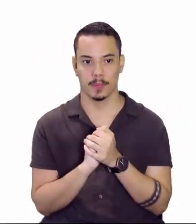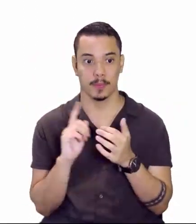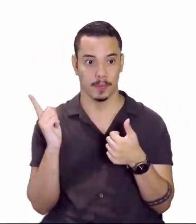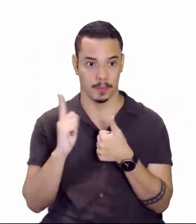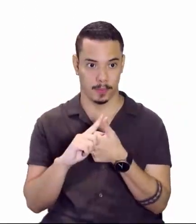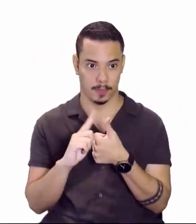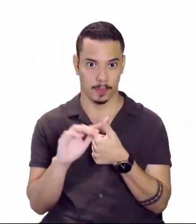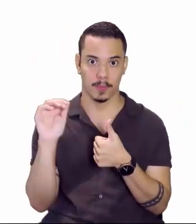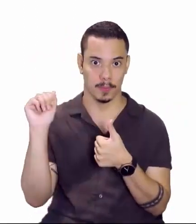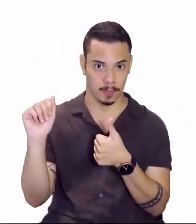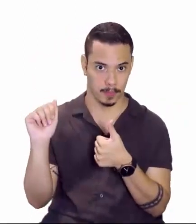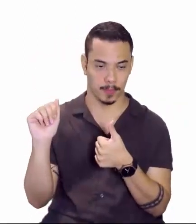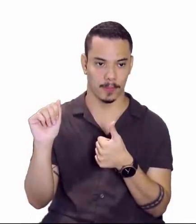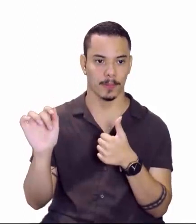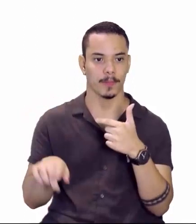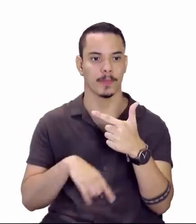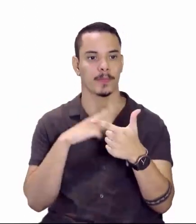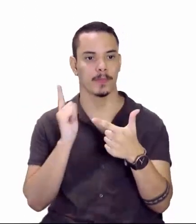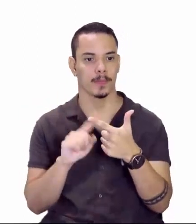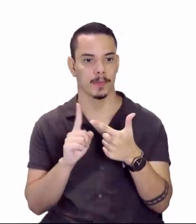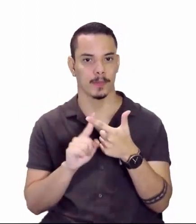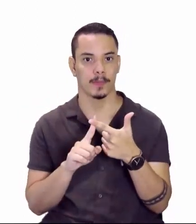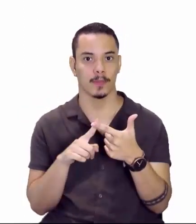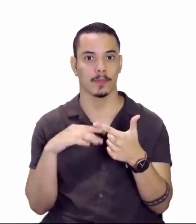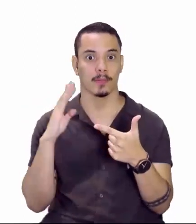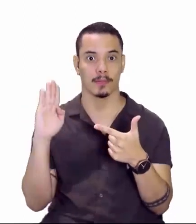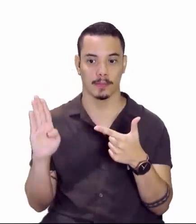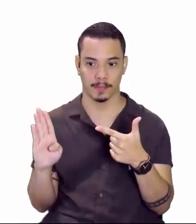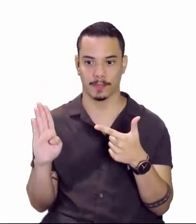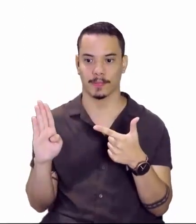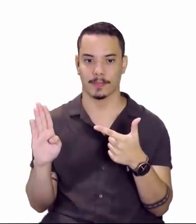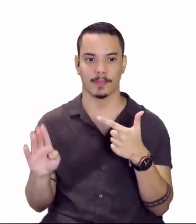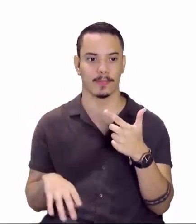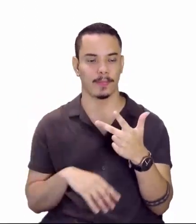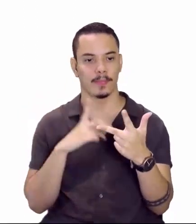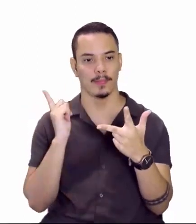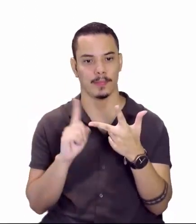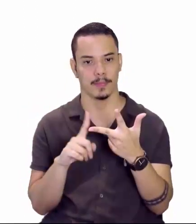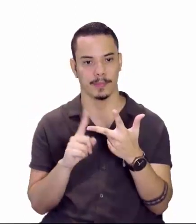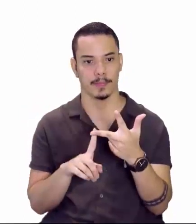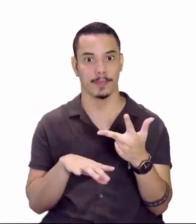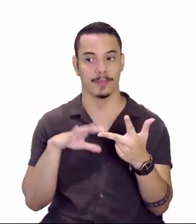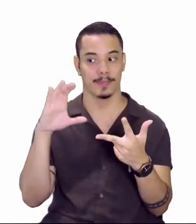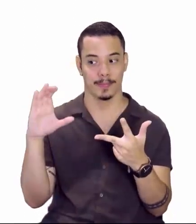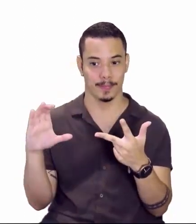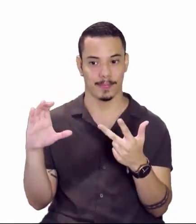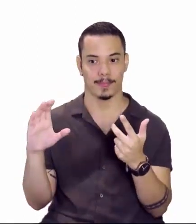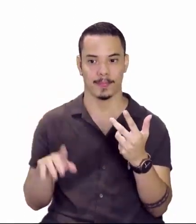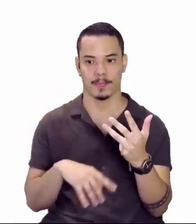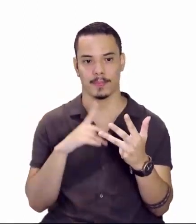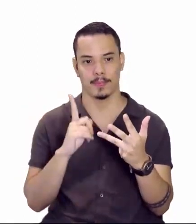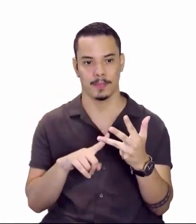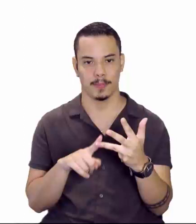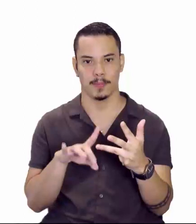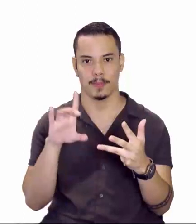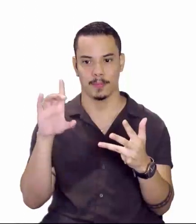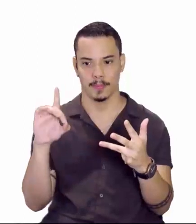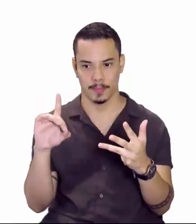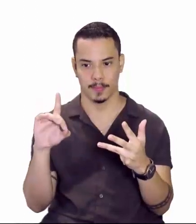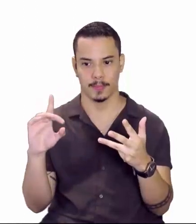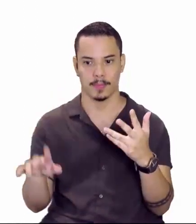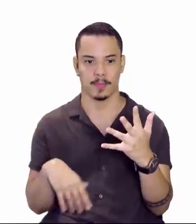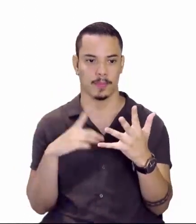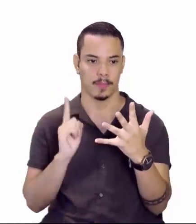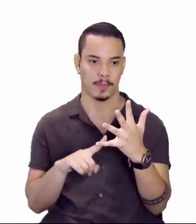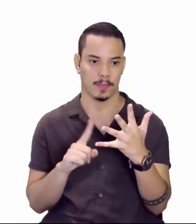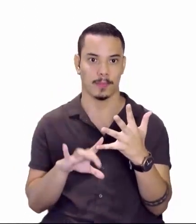A? Você escolheu a letra B? Escolheu a letra C? A letra D? Ou a